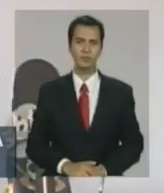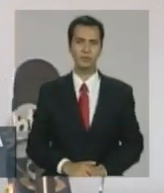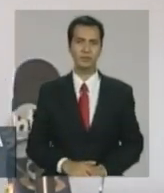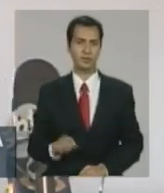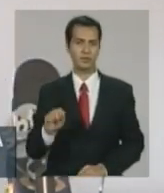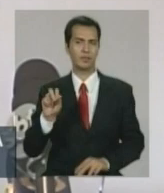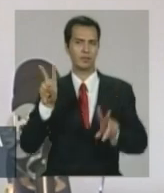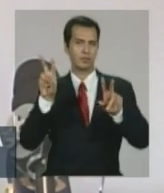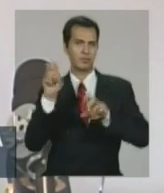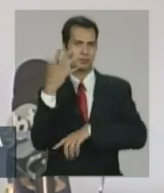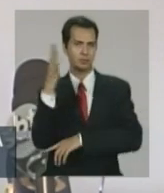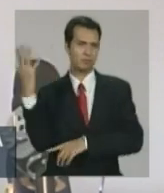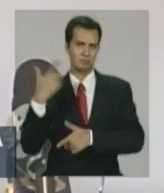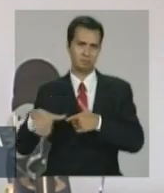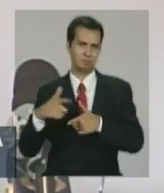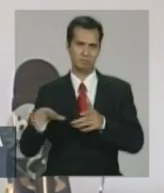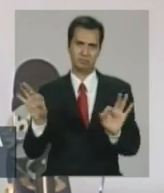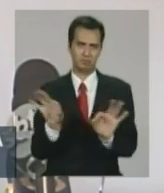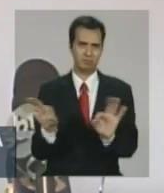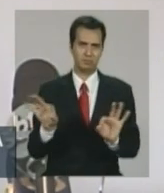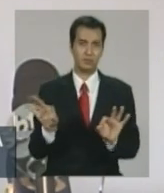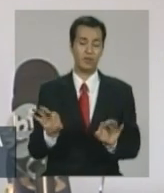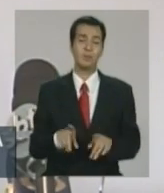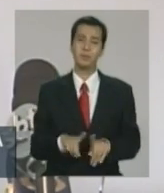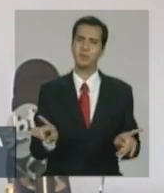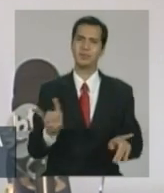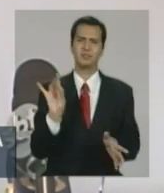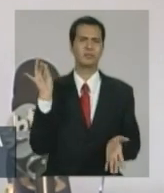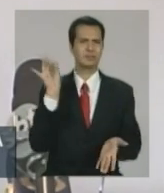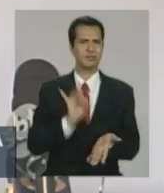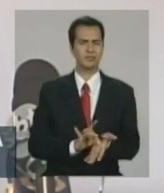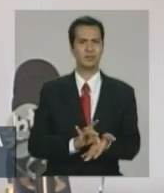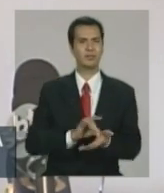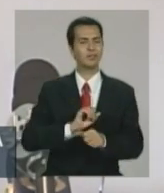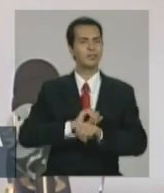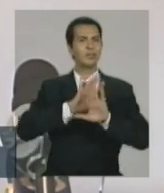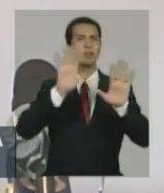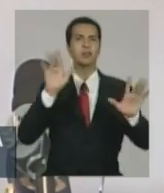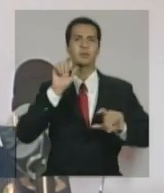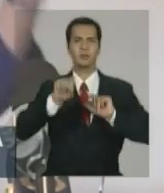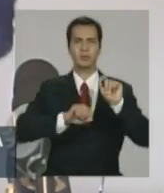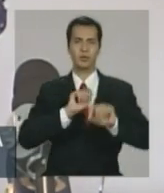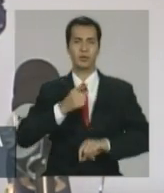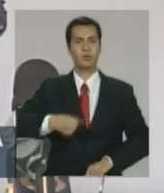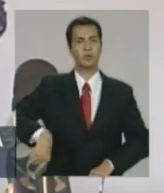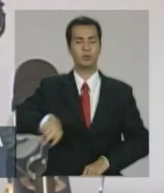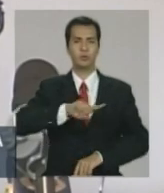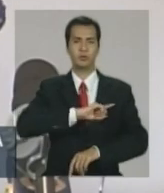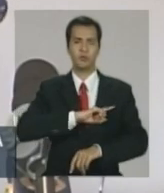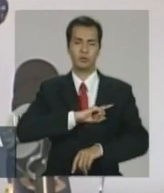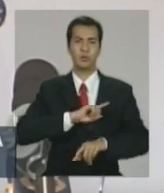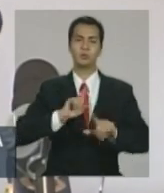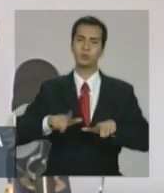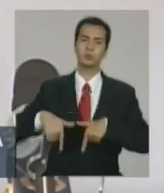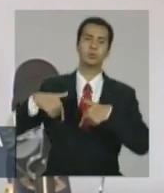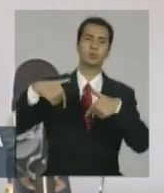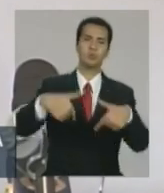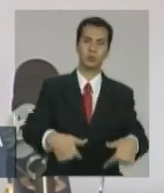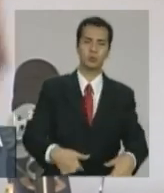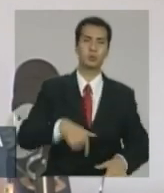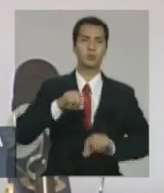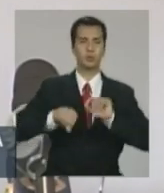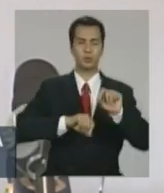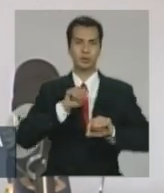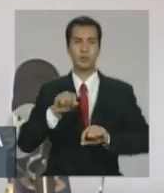Agora, sem sombra de dúvida, gente, o esforço que nós fazemos, ele tem de ser complementado